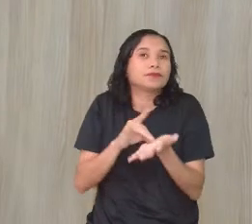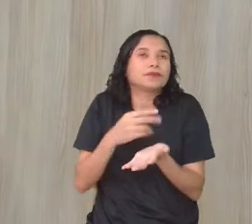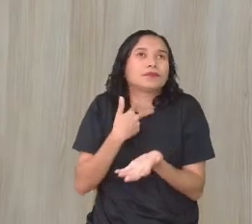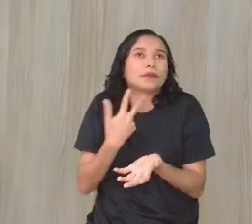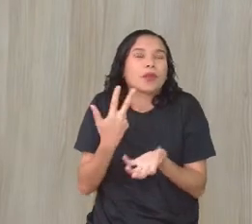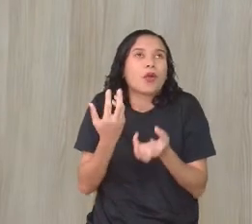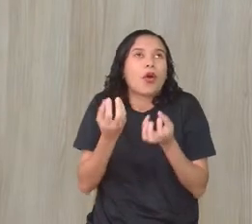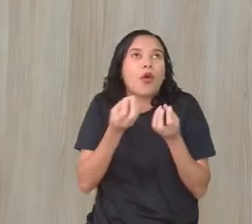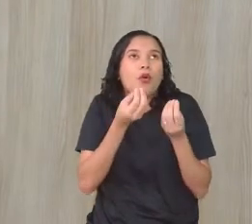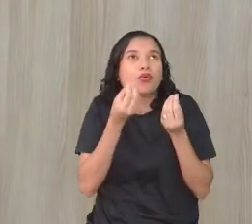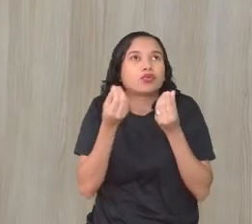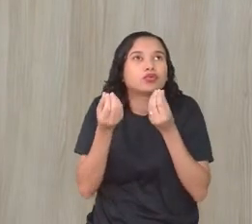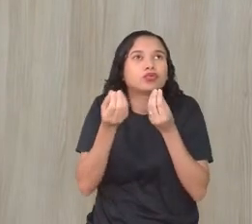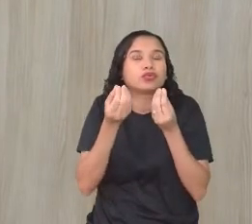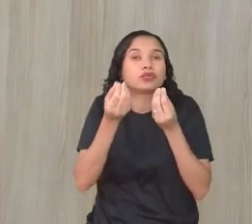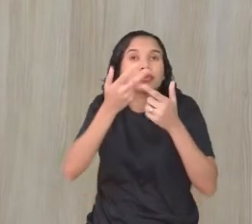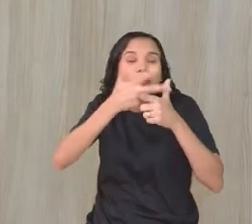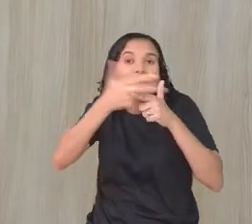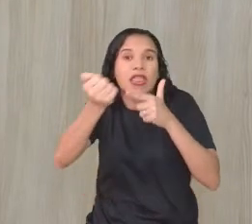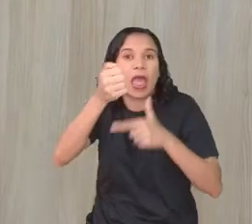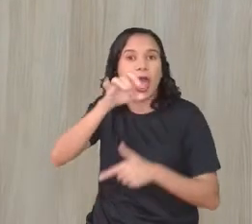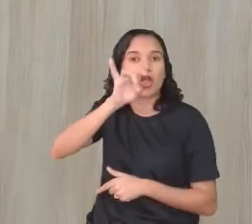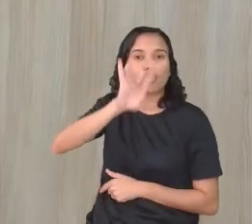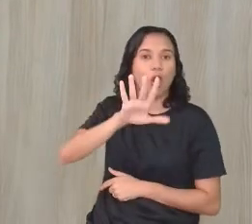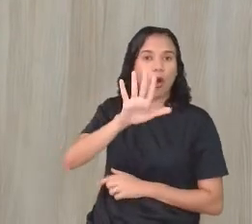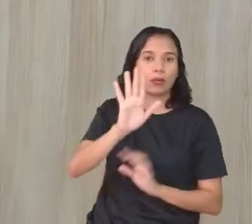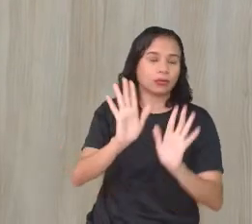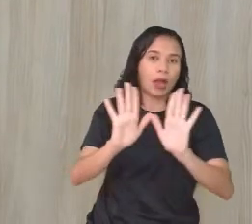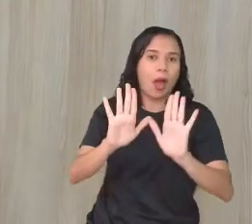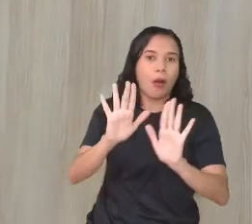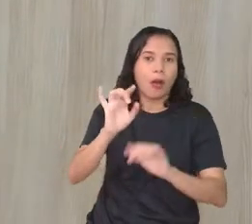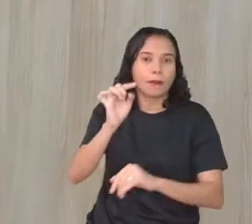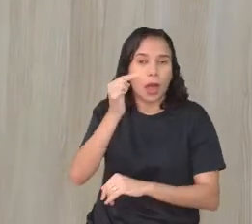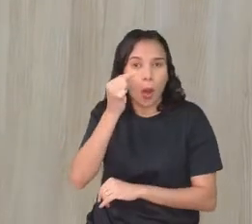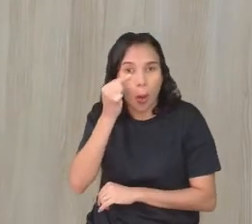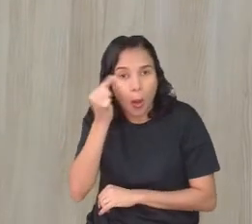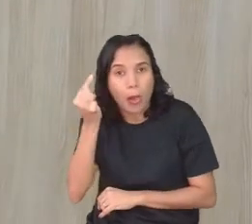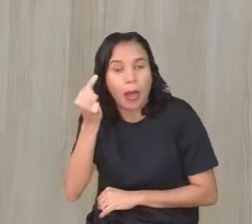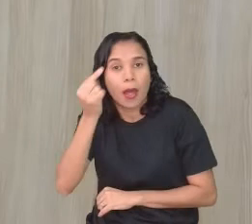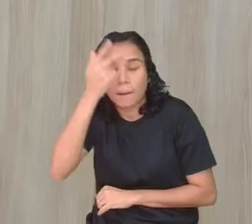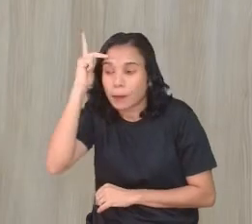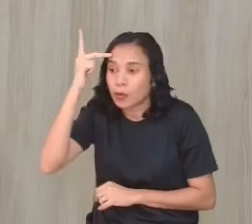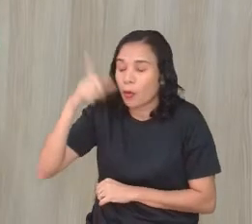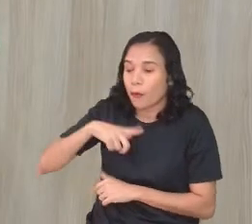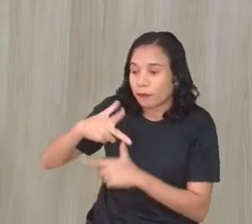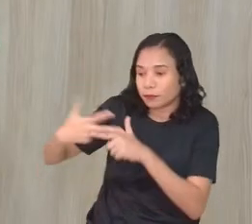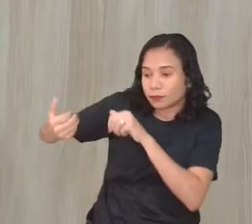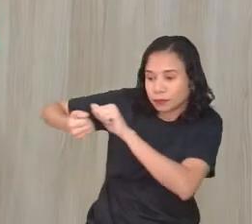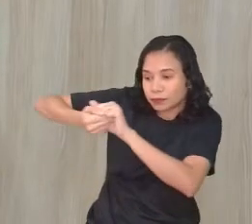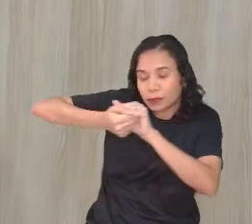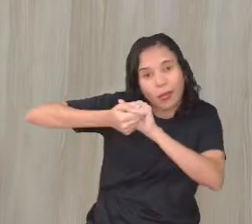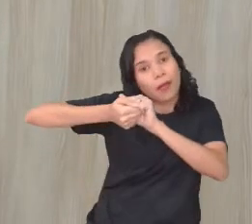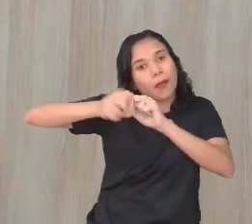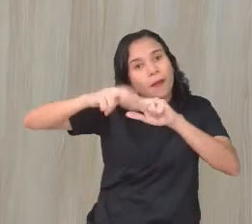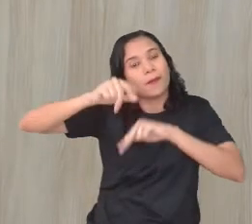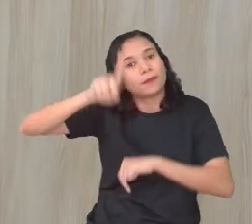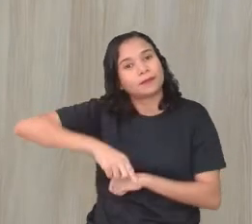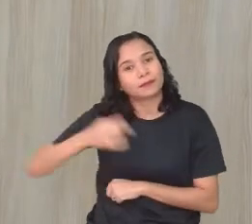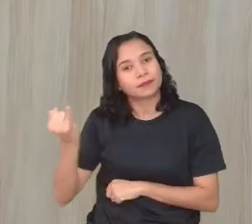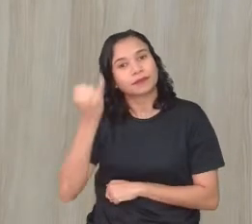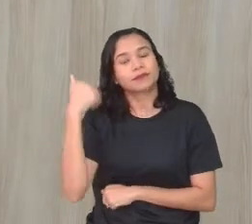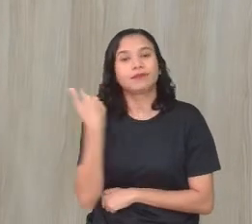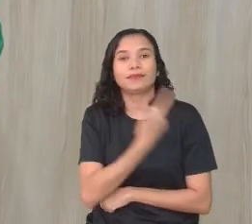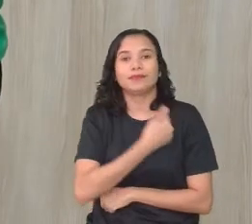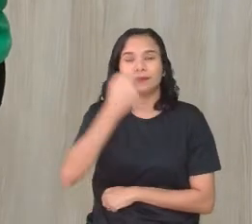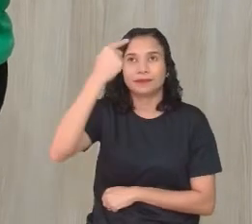podemos vencer sozinhos. Nós temos que vencer juntamente com os outros também. Então, é importante pensar